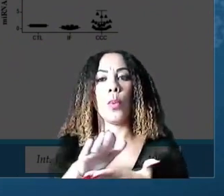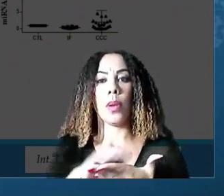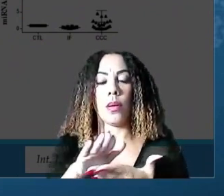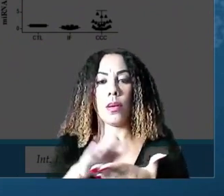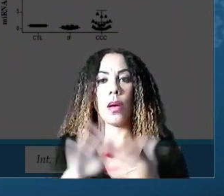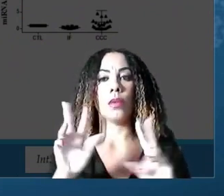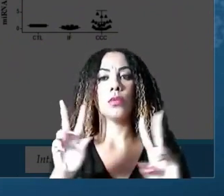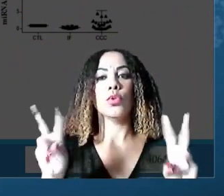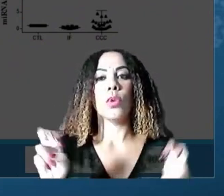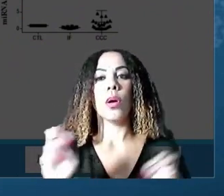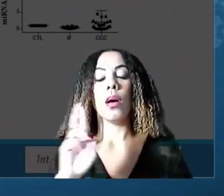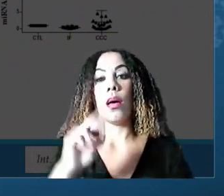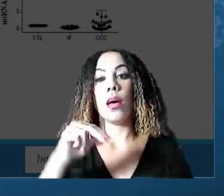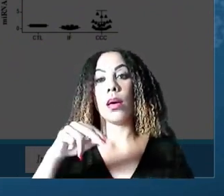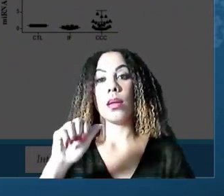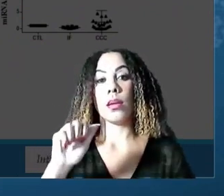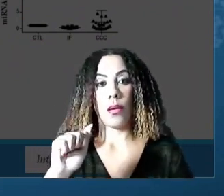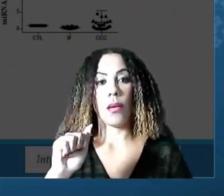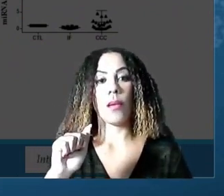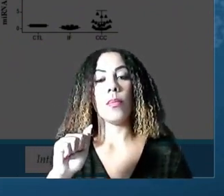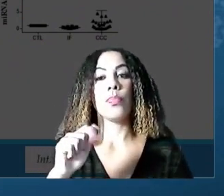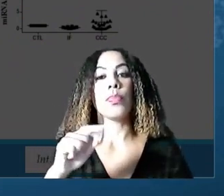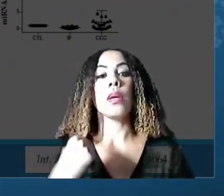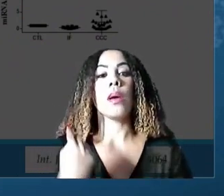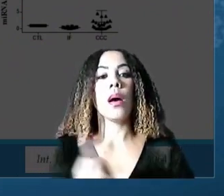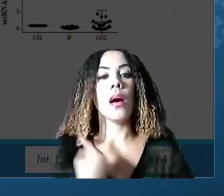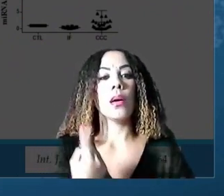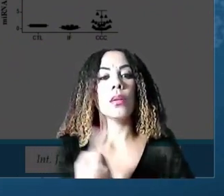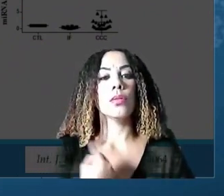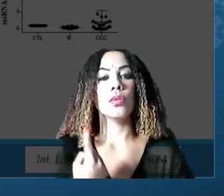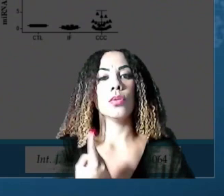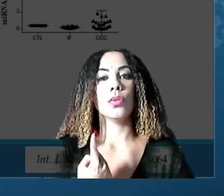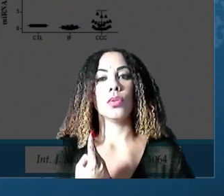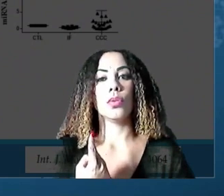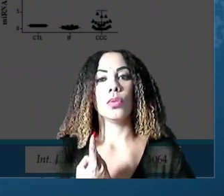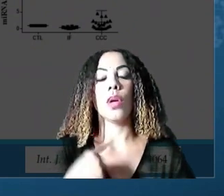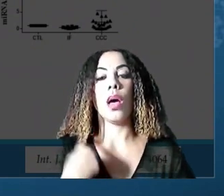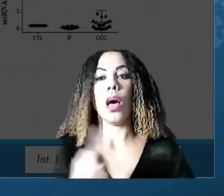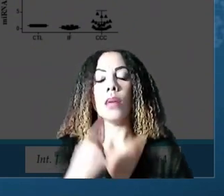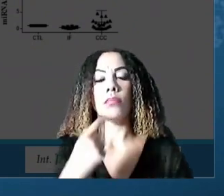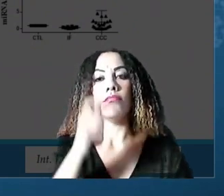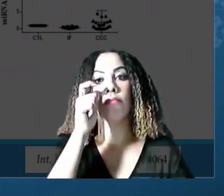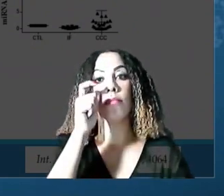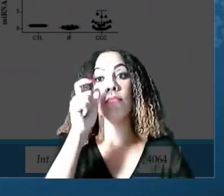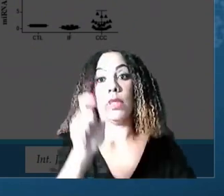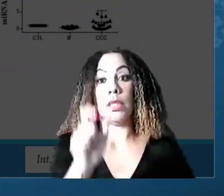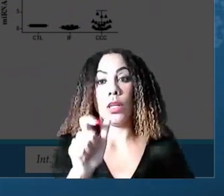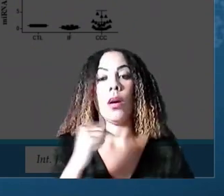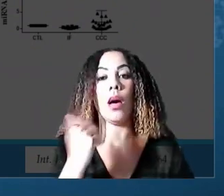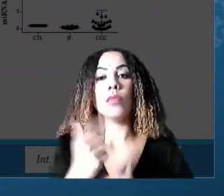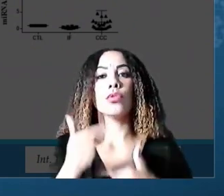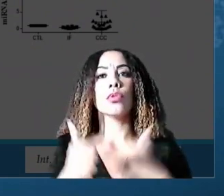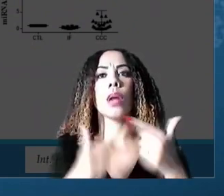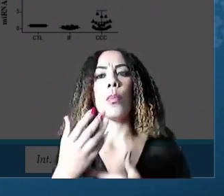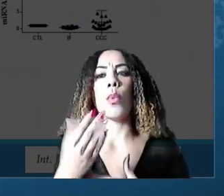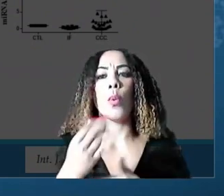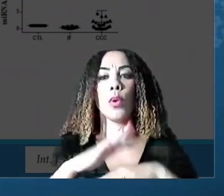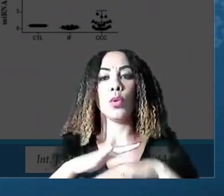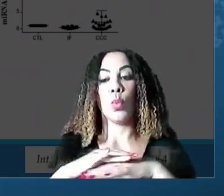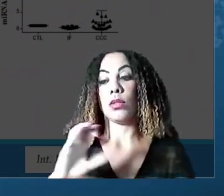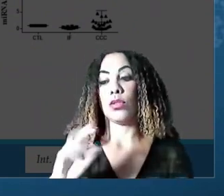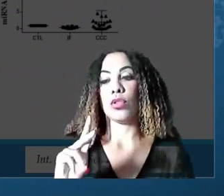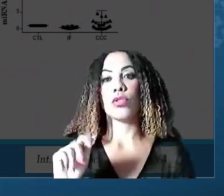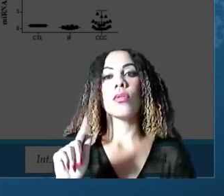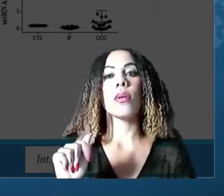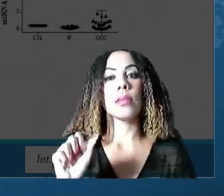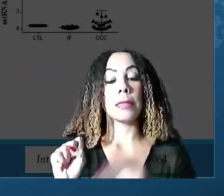ao RNA de interferência, a gente se interessou, né, a gente trabalha muito com doença de Chagas, é um dos